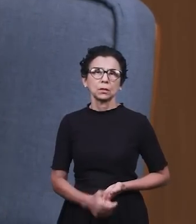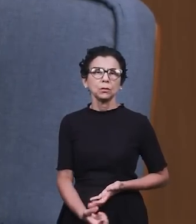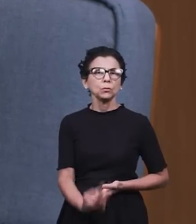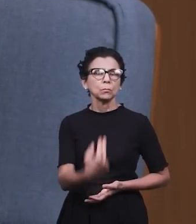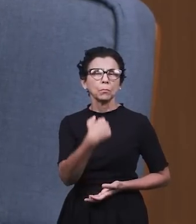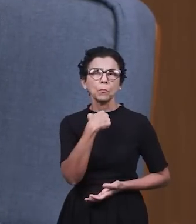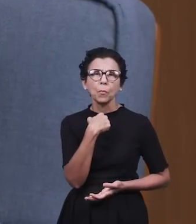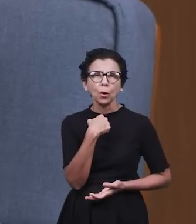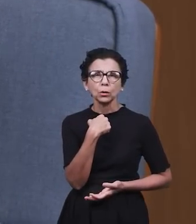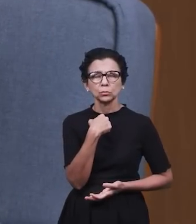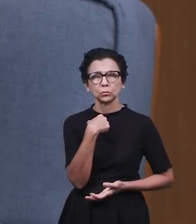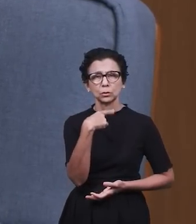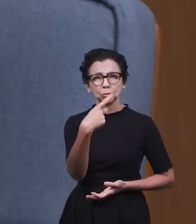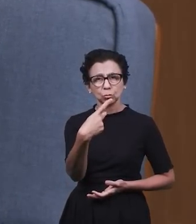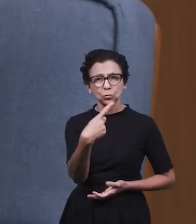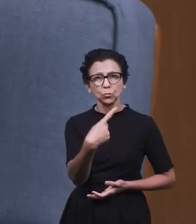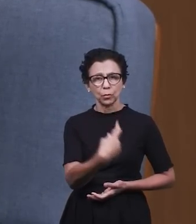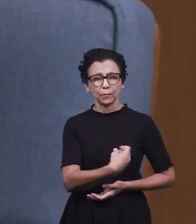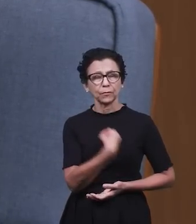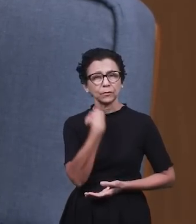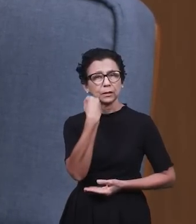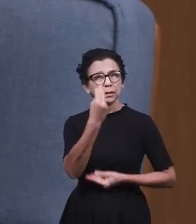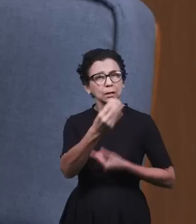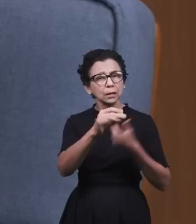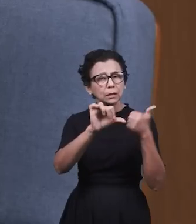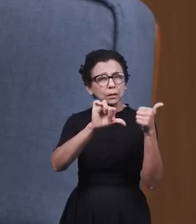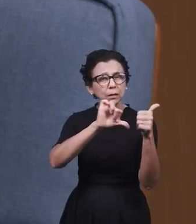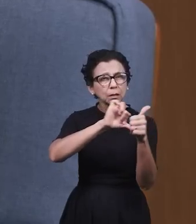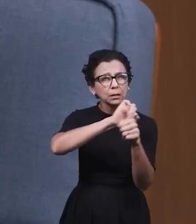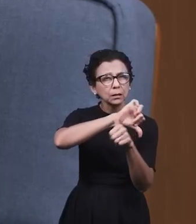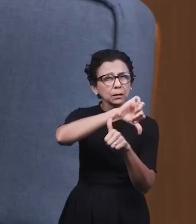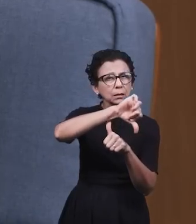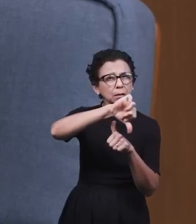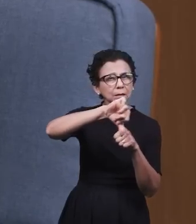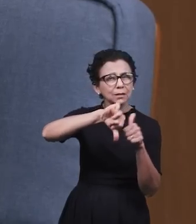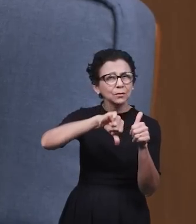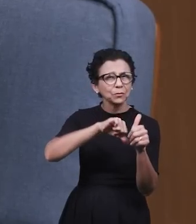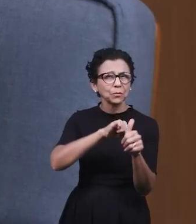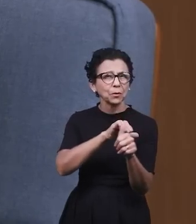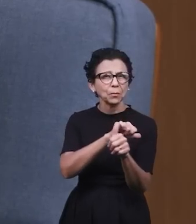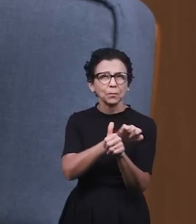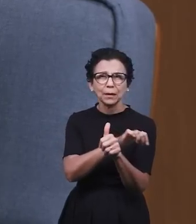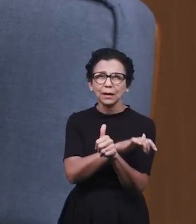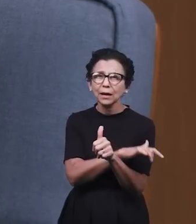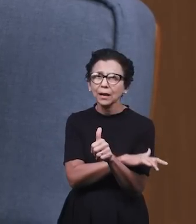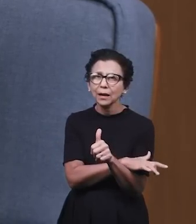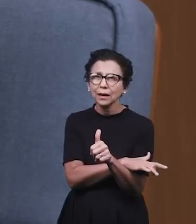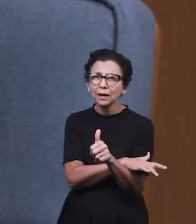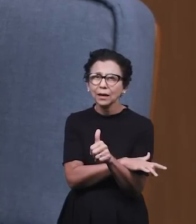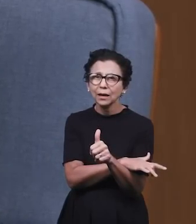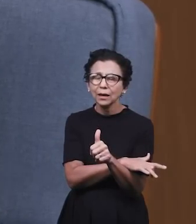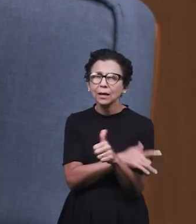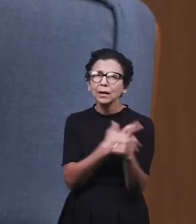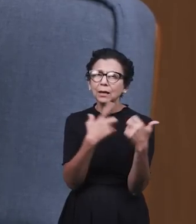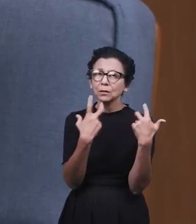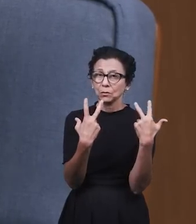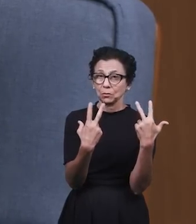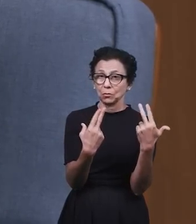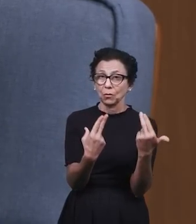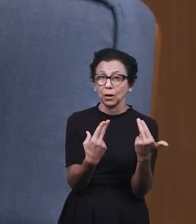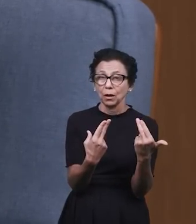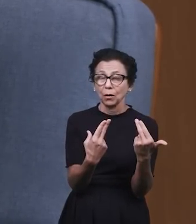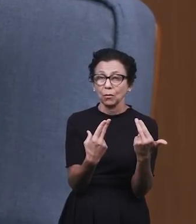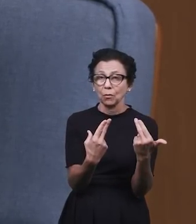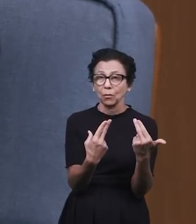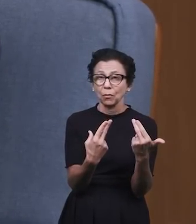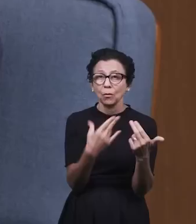ser quebrado e refeito? Assim sois vós da minha mão. É isso que o Senhor quer fazer